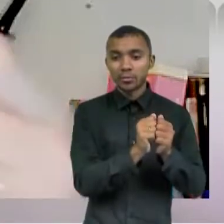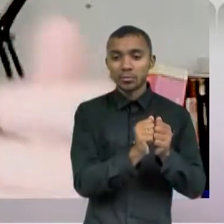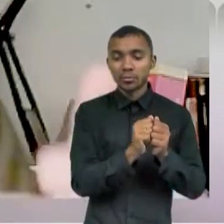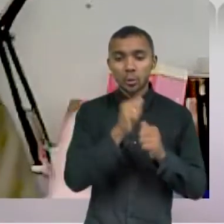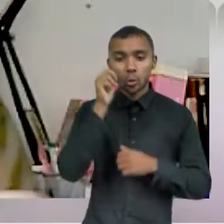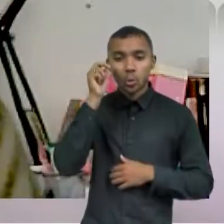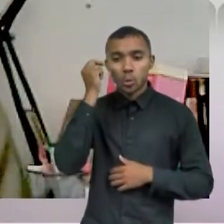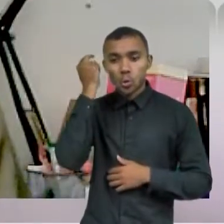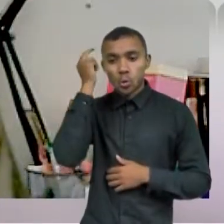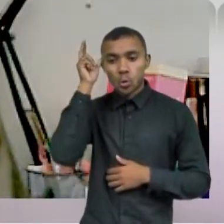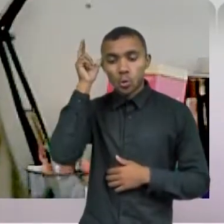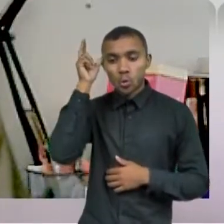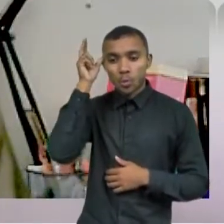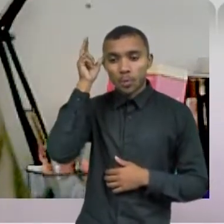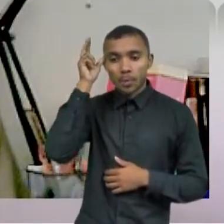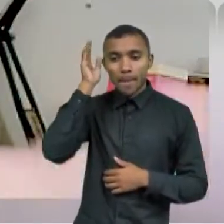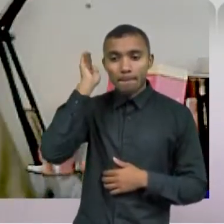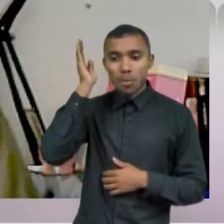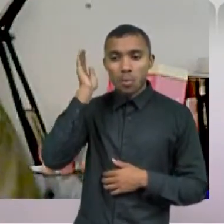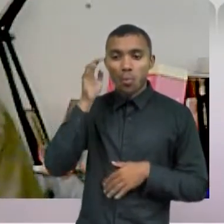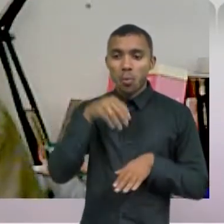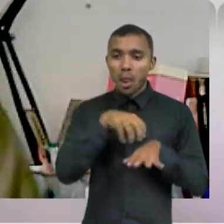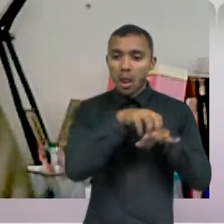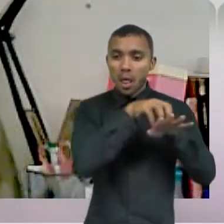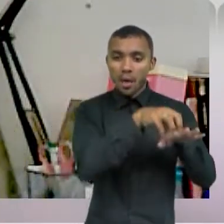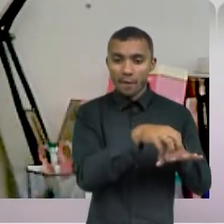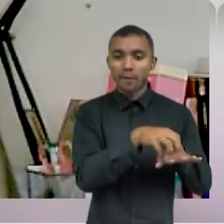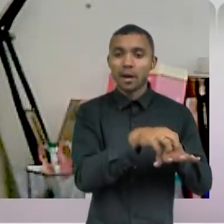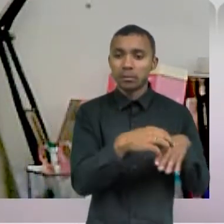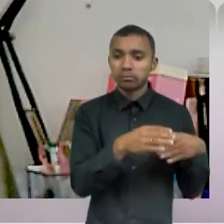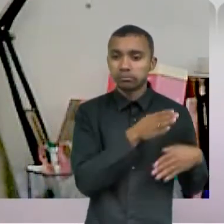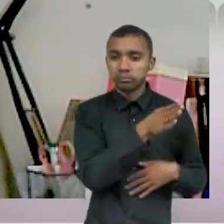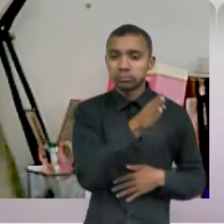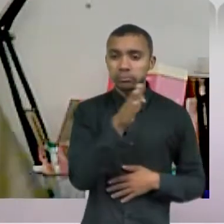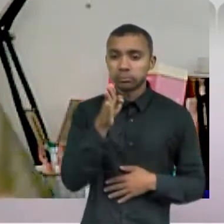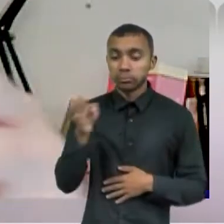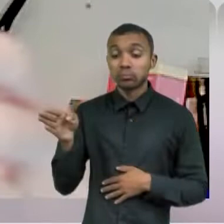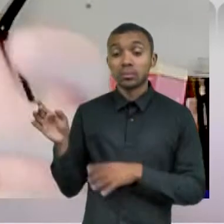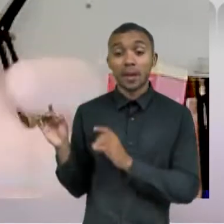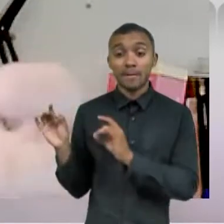na estrada que ligava o Aracati à Fortaleza.